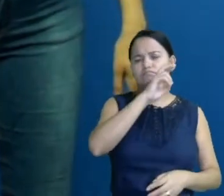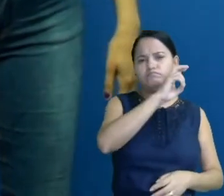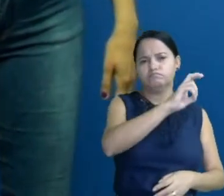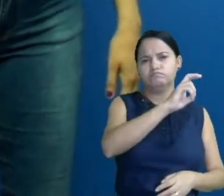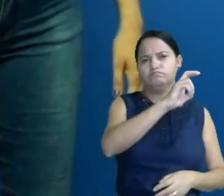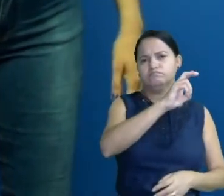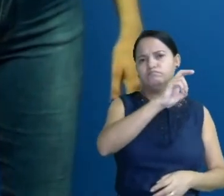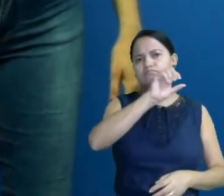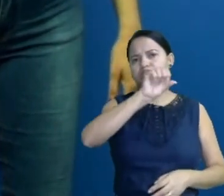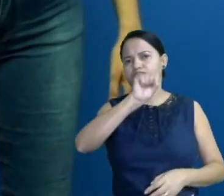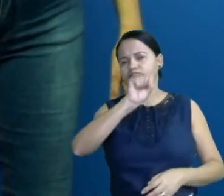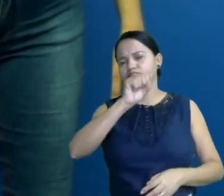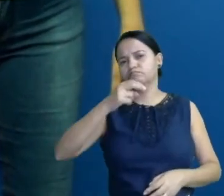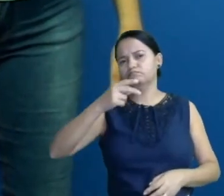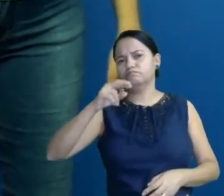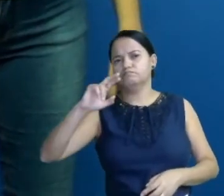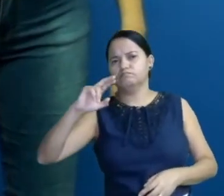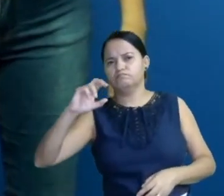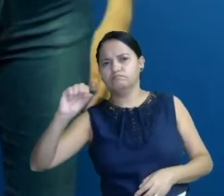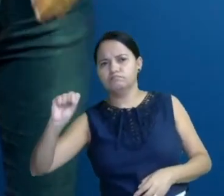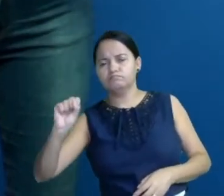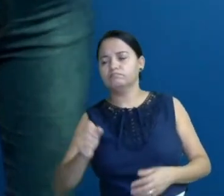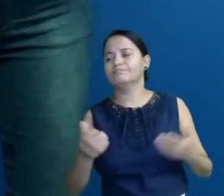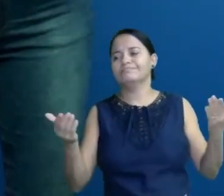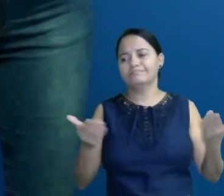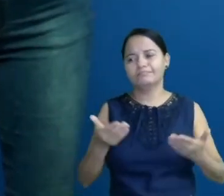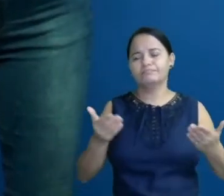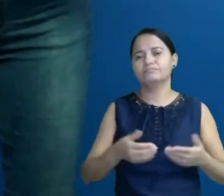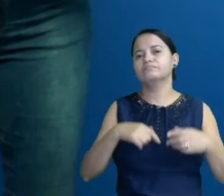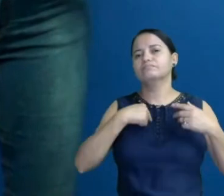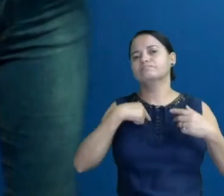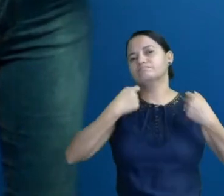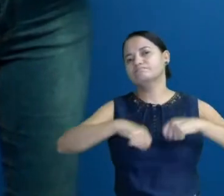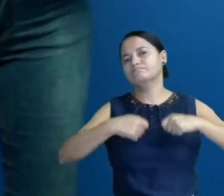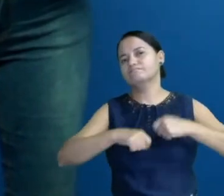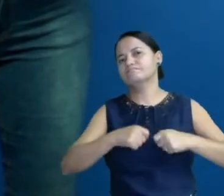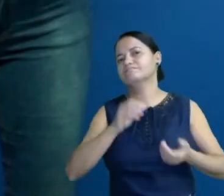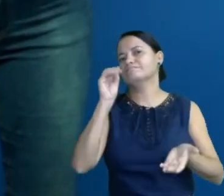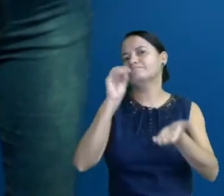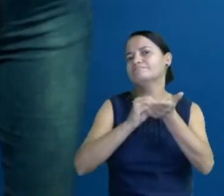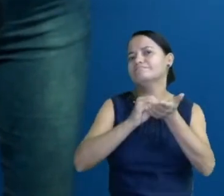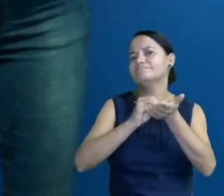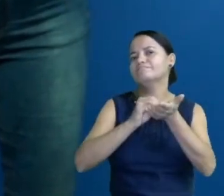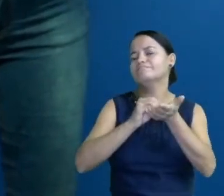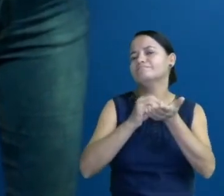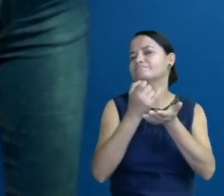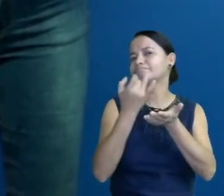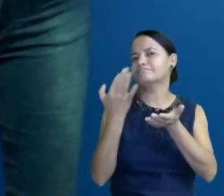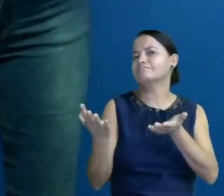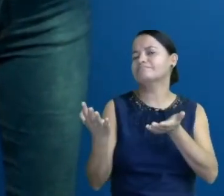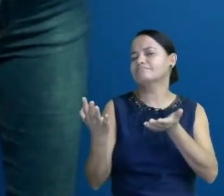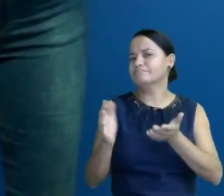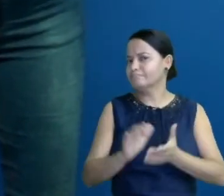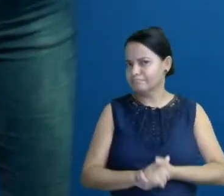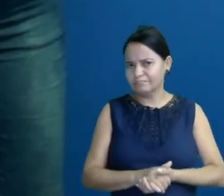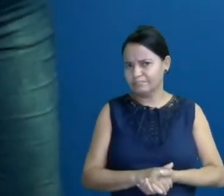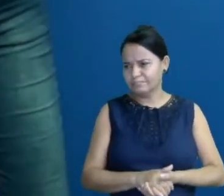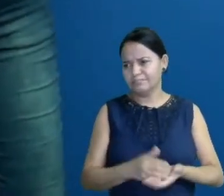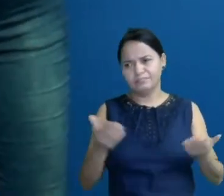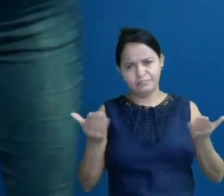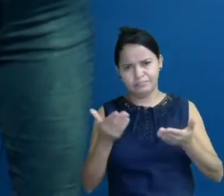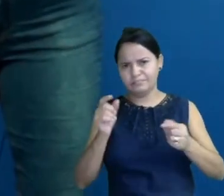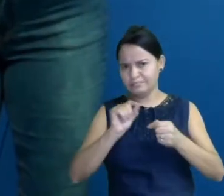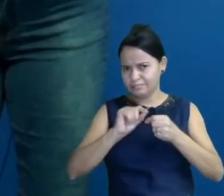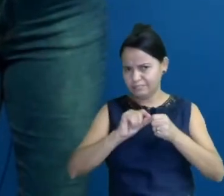58 e para descobrir se esse lado aí tem 58 eu preciso saber quanto está faltando tá fácil né jeito que a gente